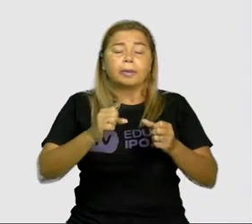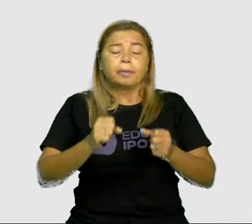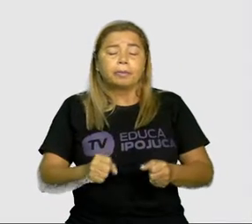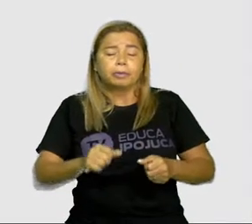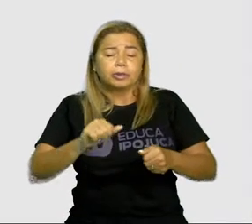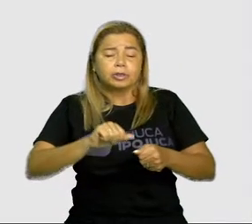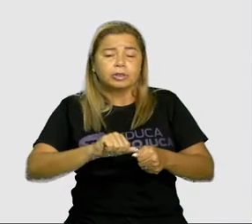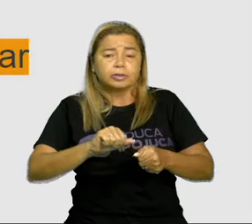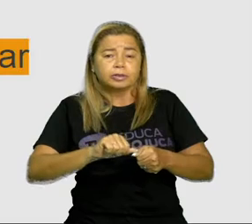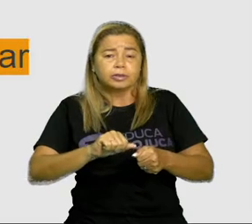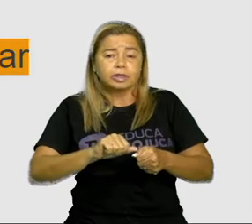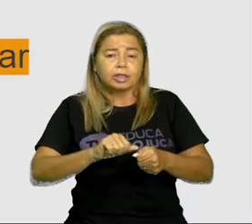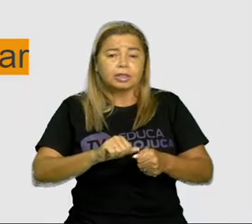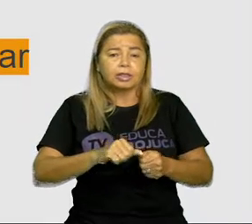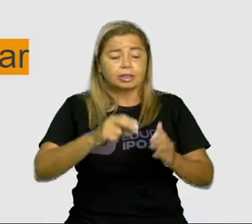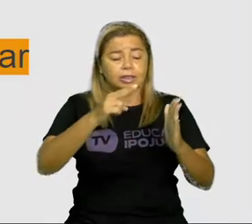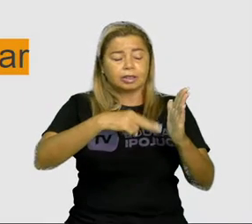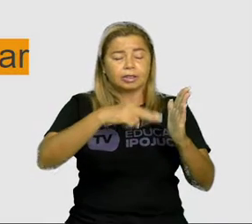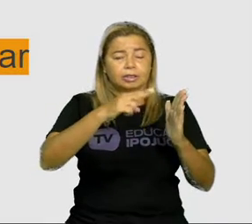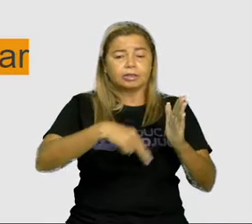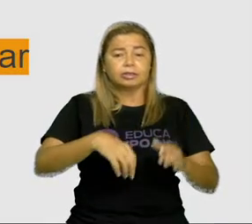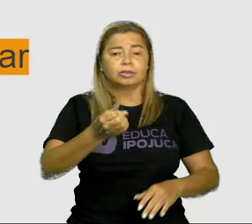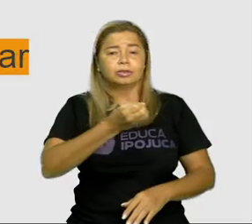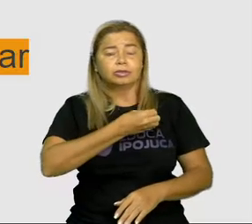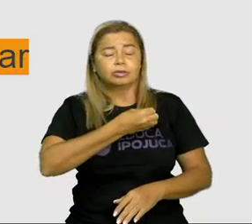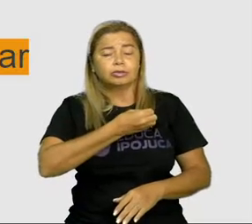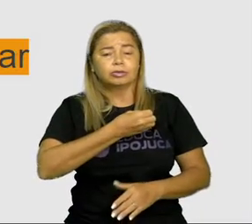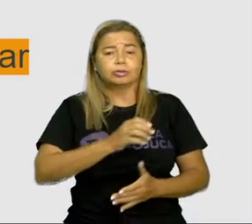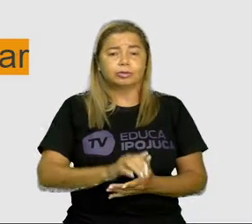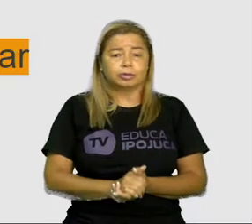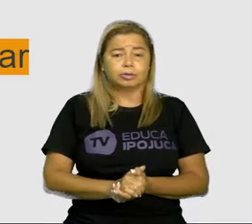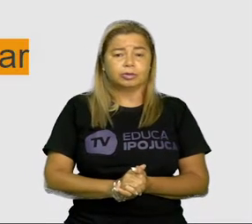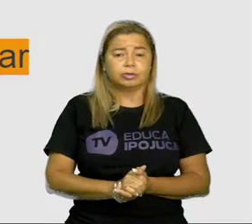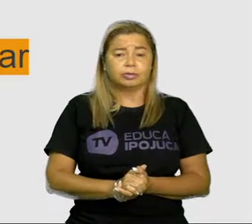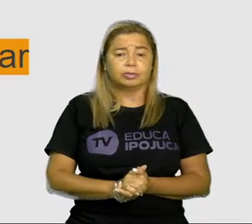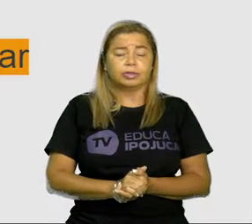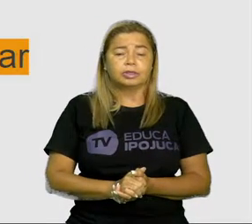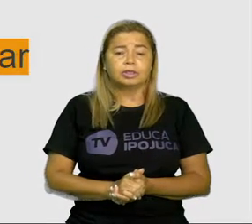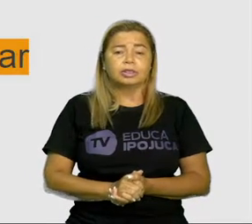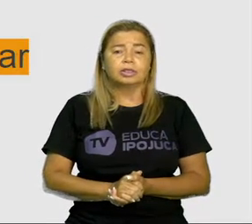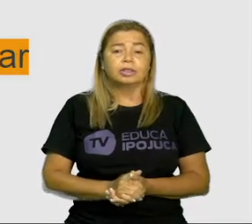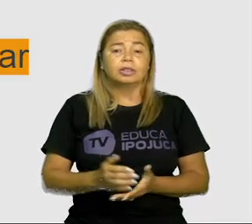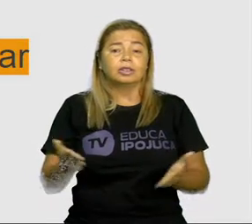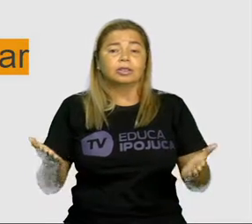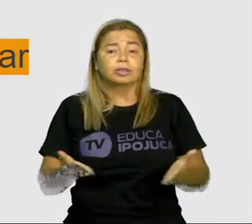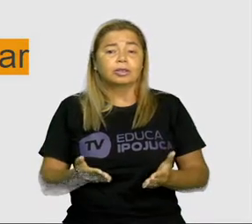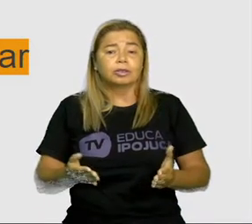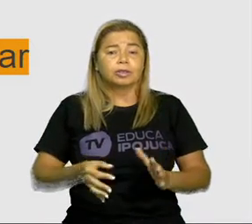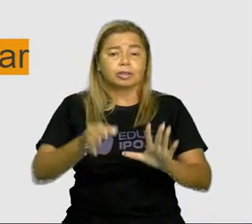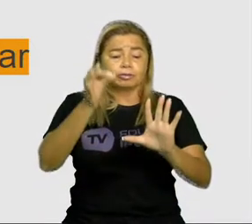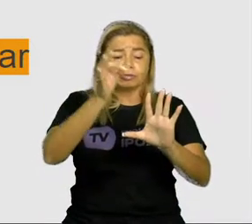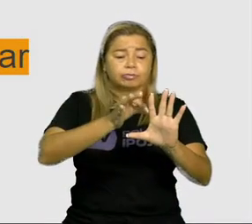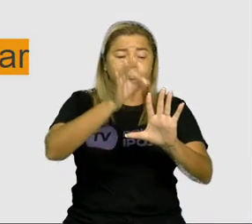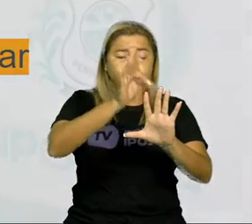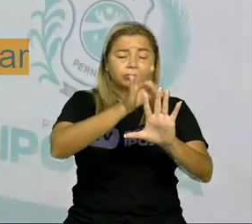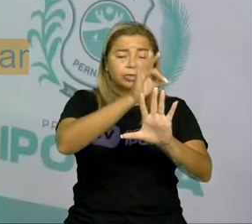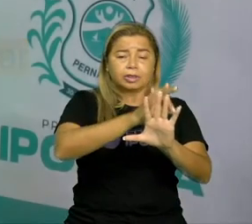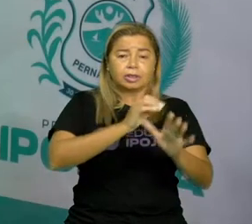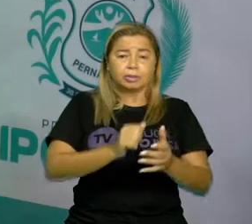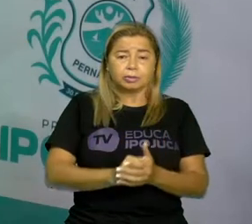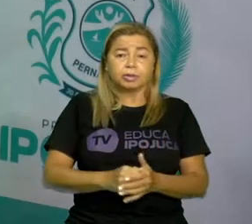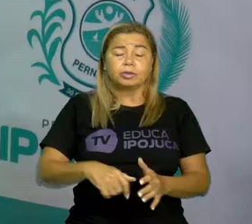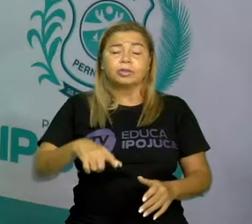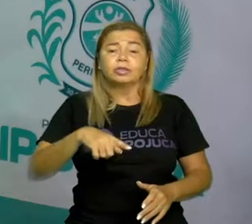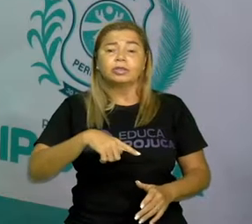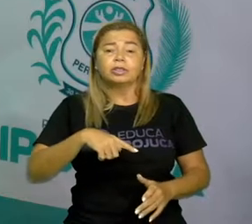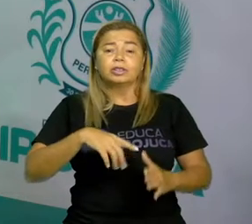dos números, tá certo? Aqui é o ábaco de pinos. Esse está sempre presente nas escolas, assim